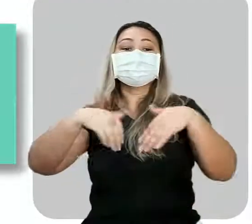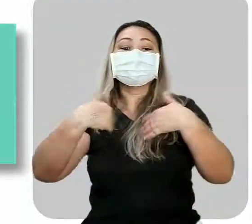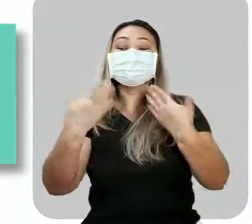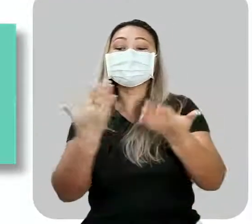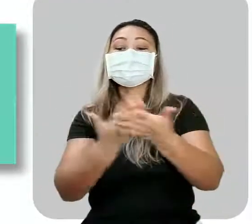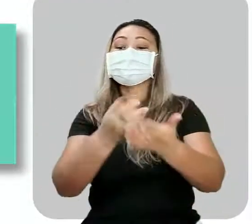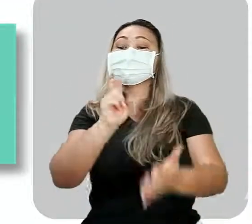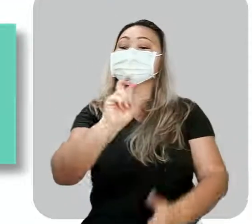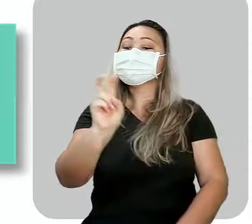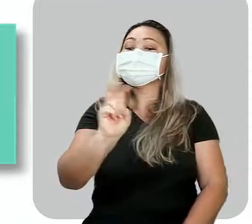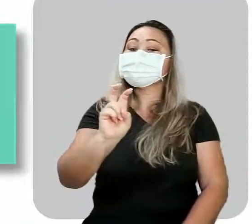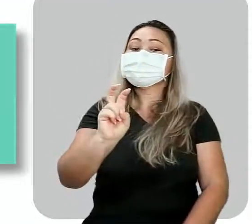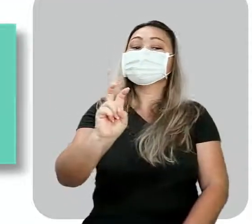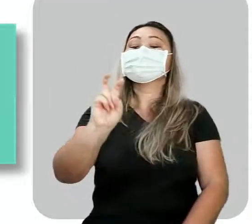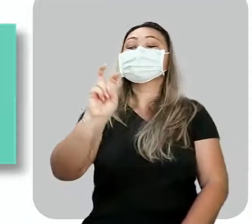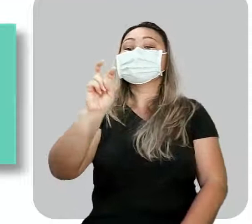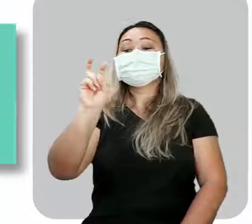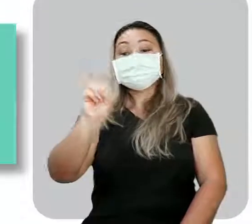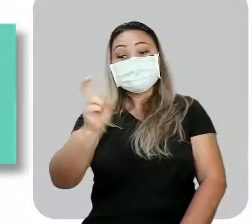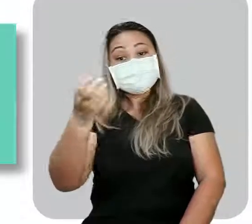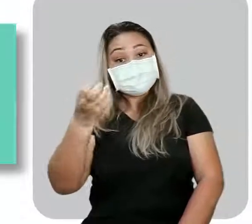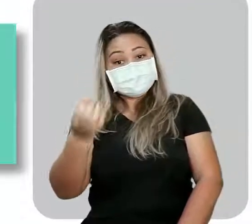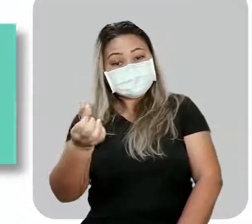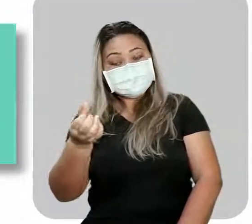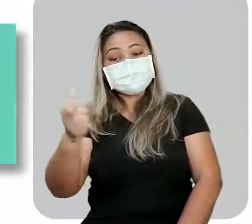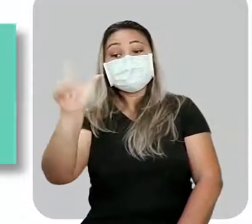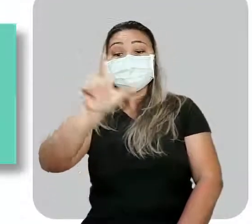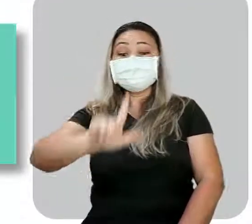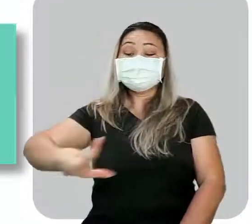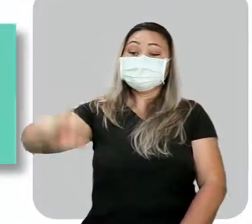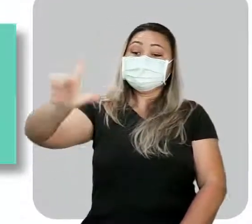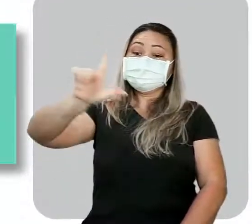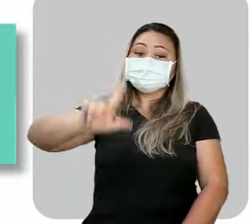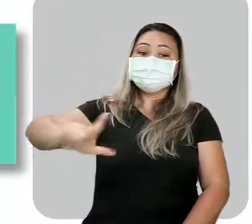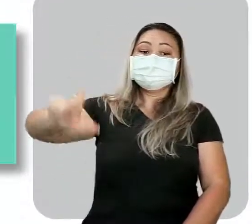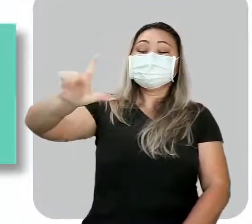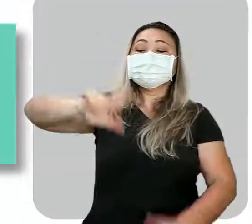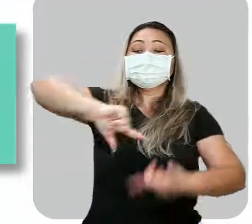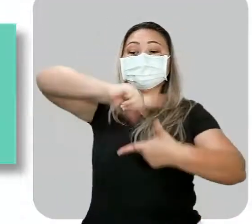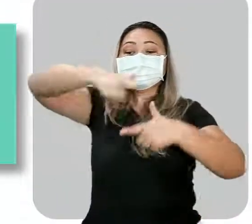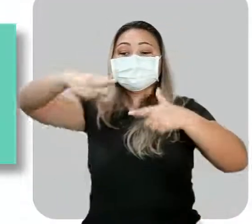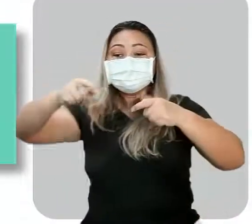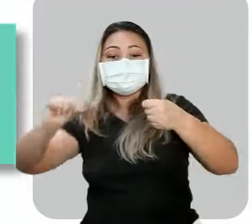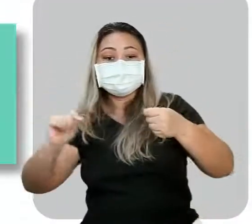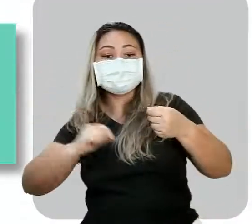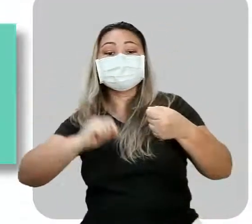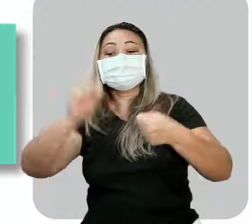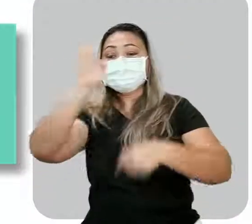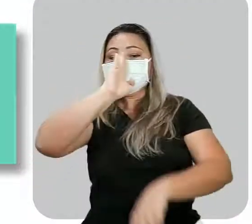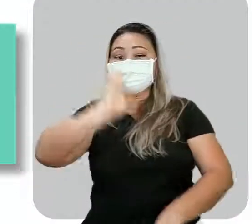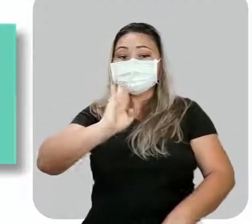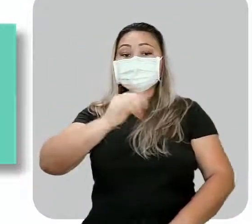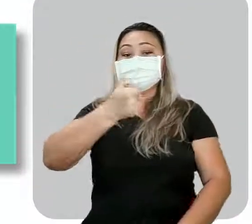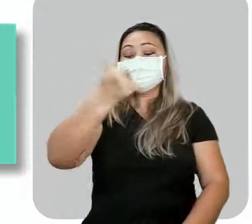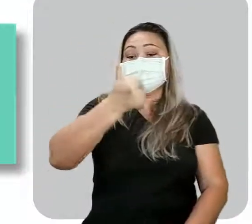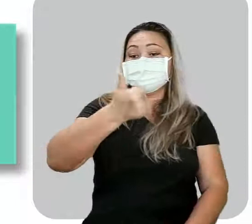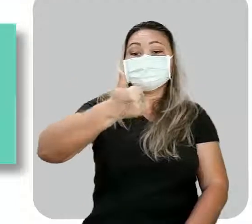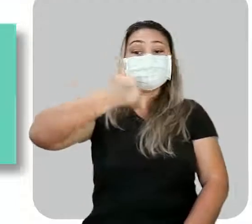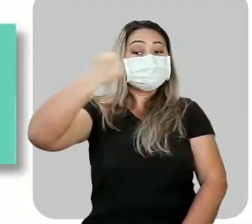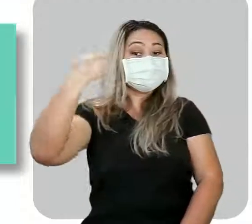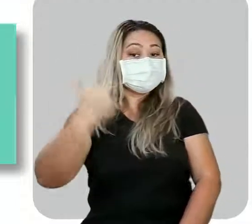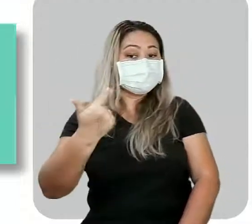Aula 55 e 56, literatura, modernismo no Brasil,